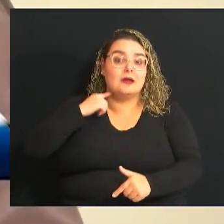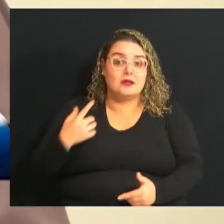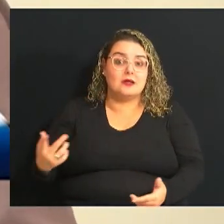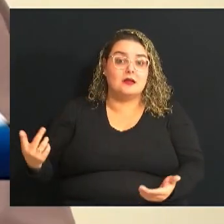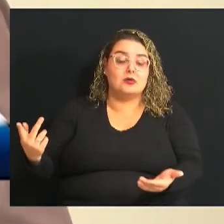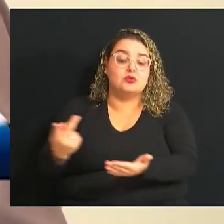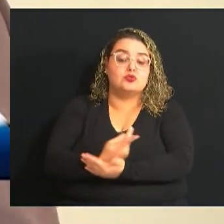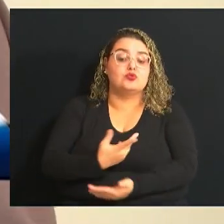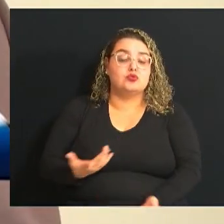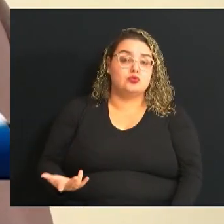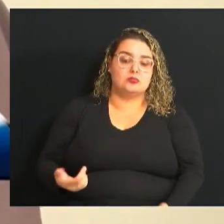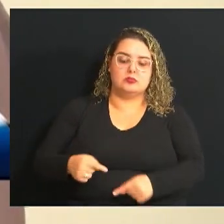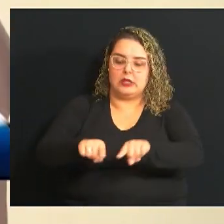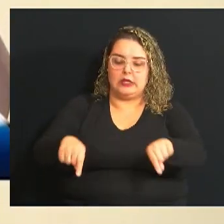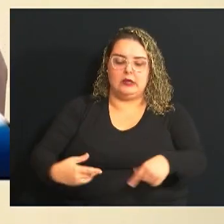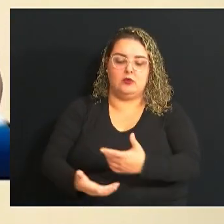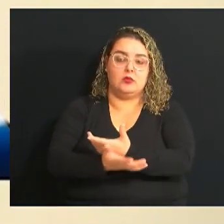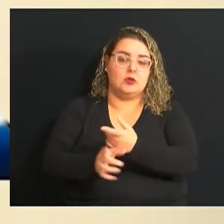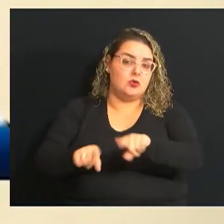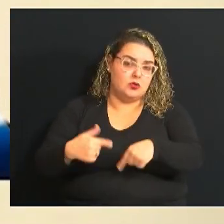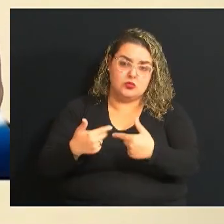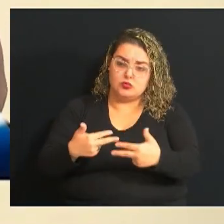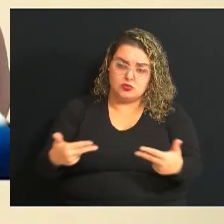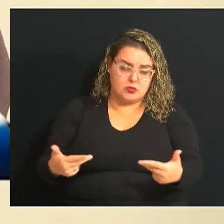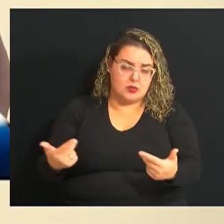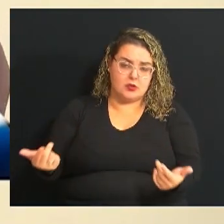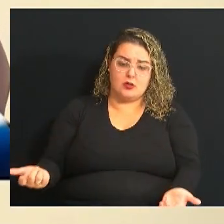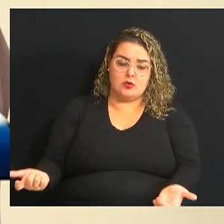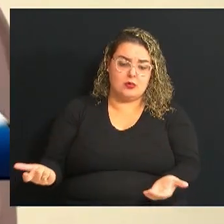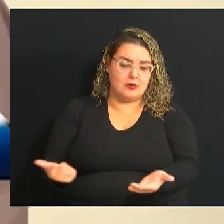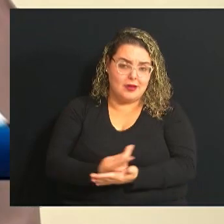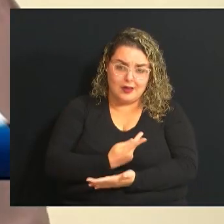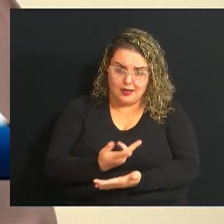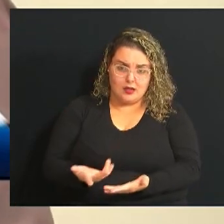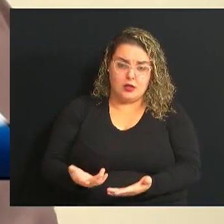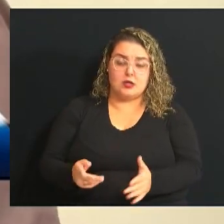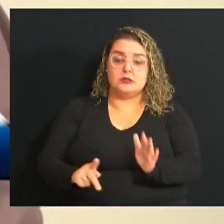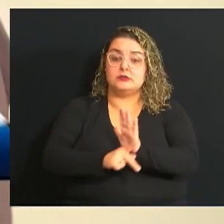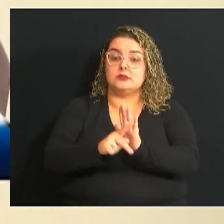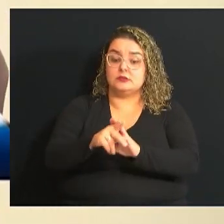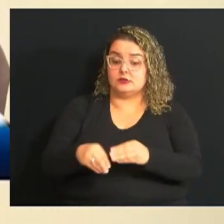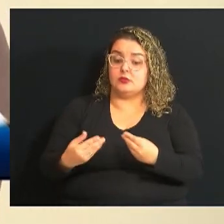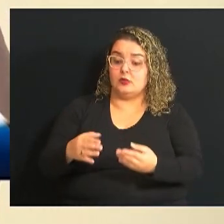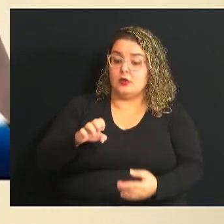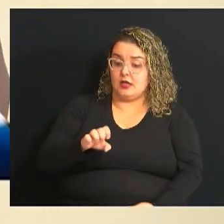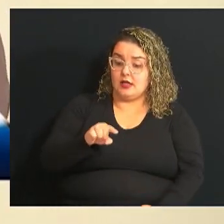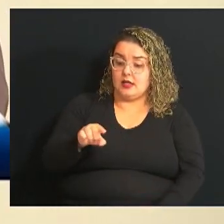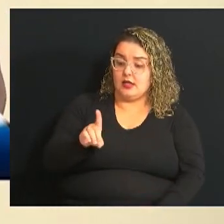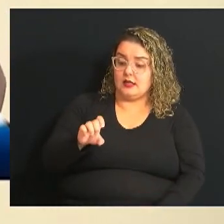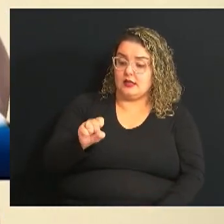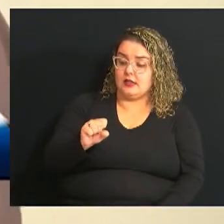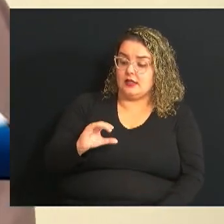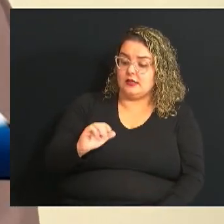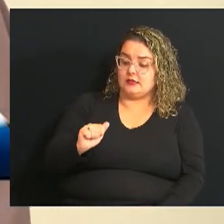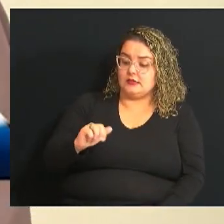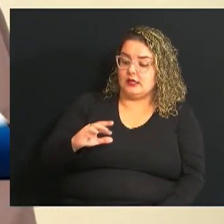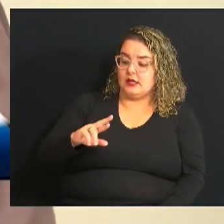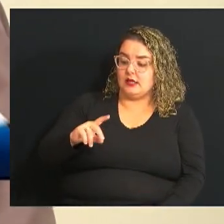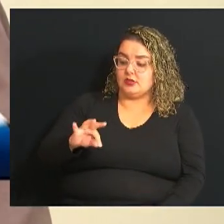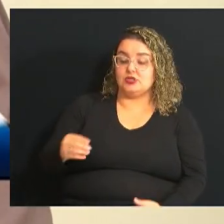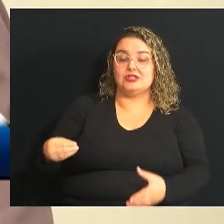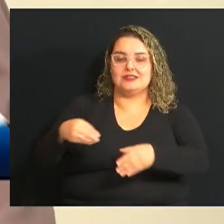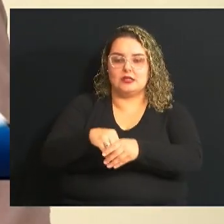São mudanças significativas que não tenho dúvida que vai garantir um transporte de melhor qualidade e num